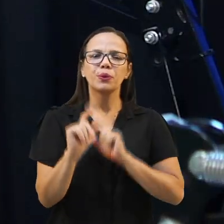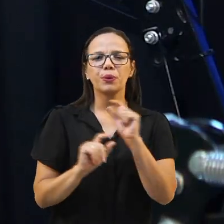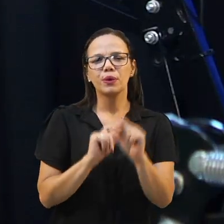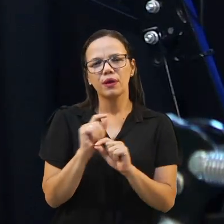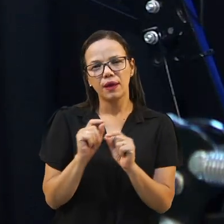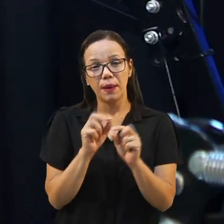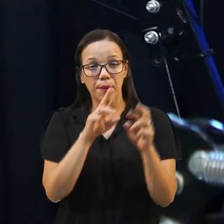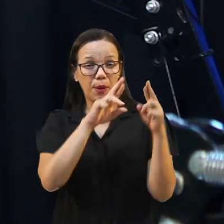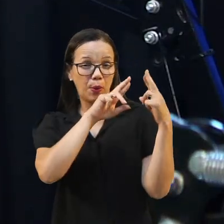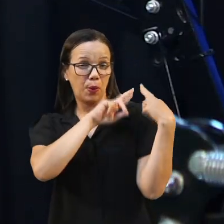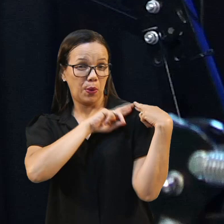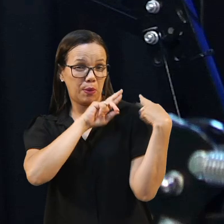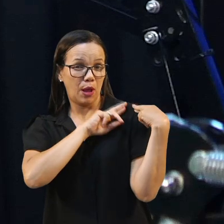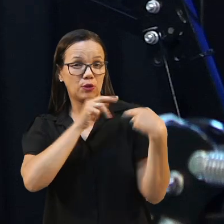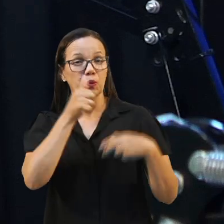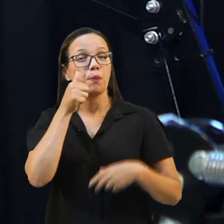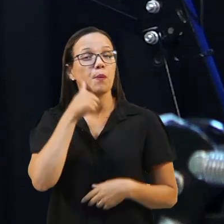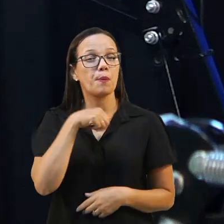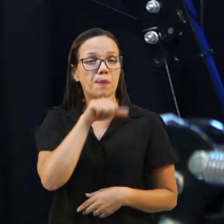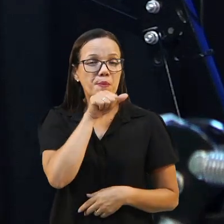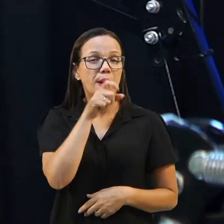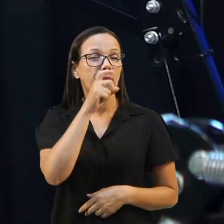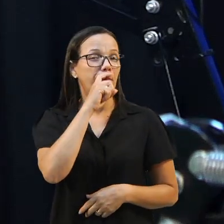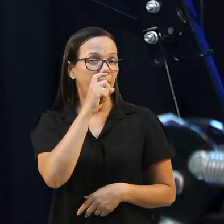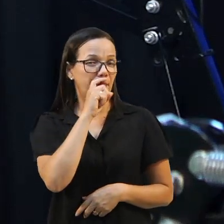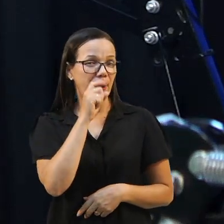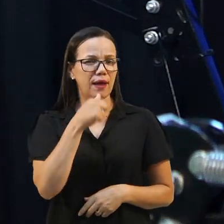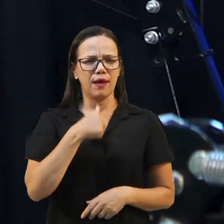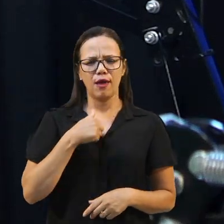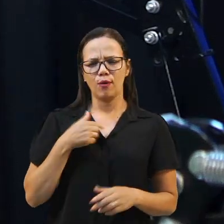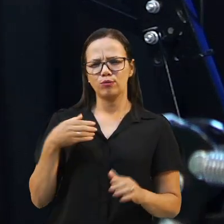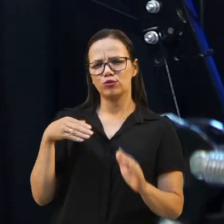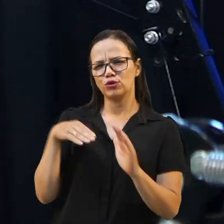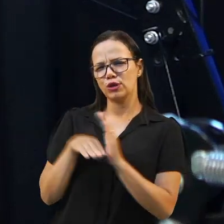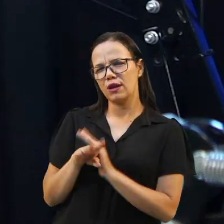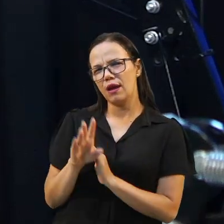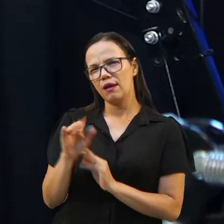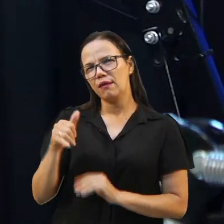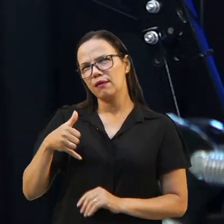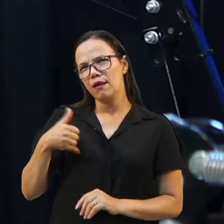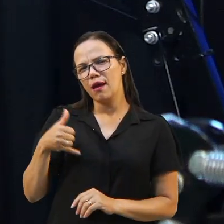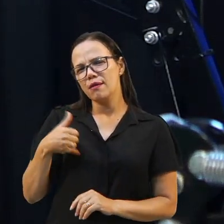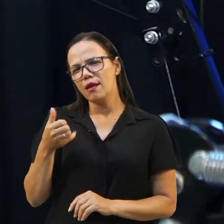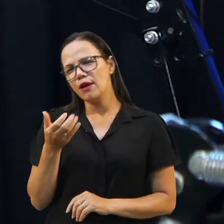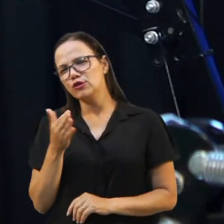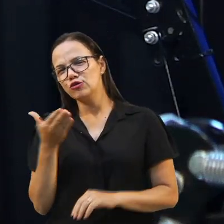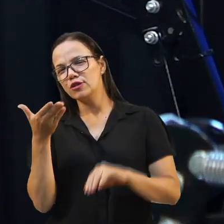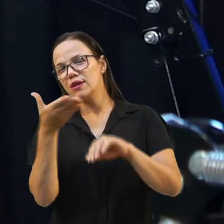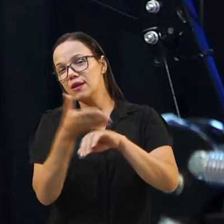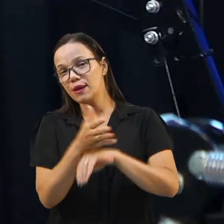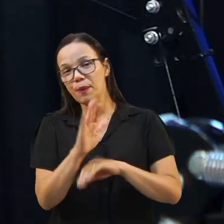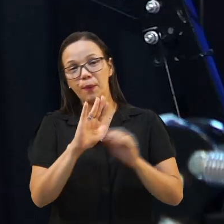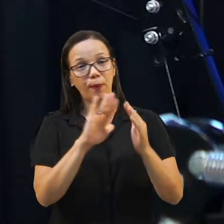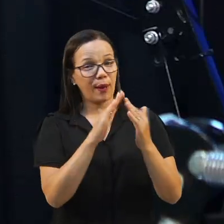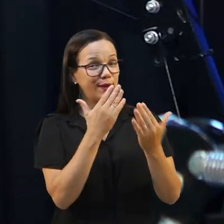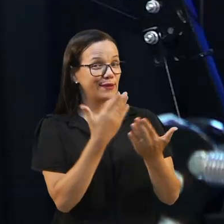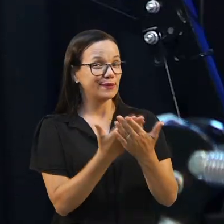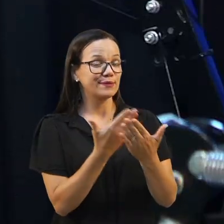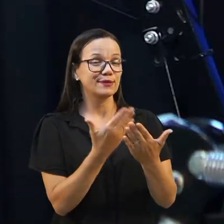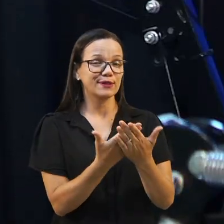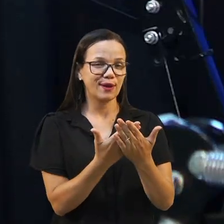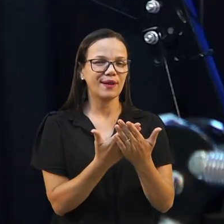pela responsabilidade dos meus pais, e que eu cheguei na idade de frequentar a